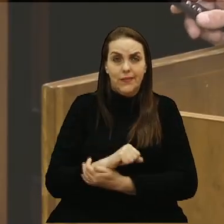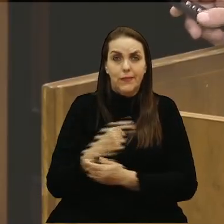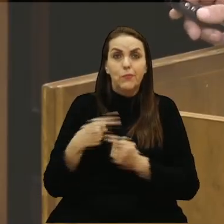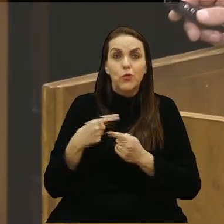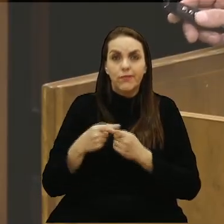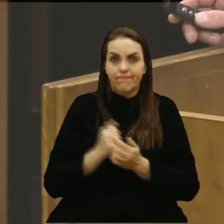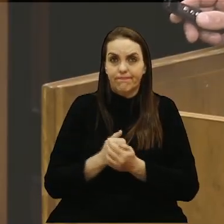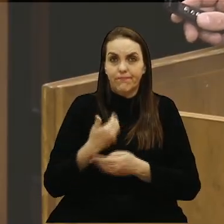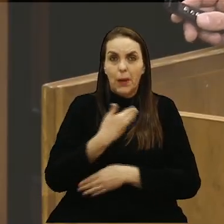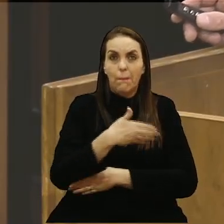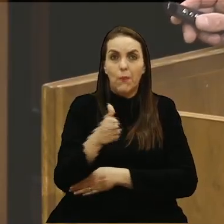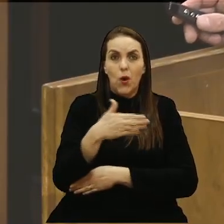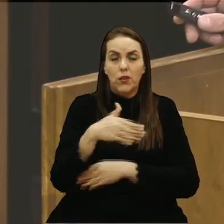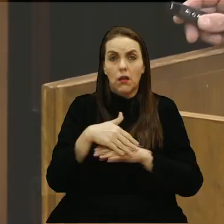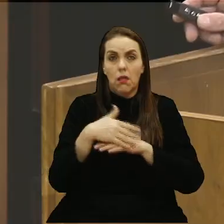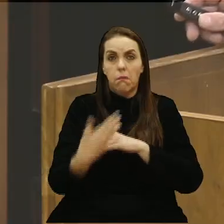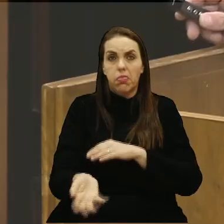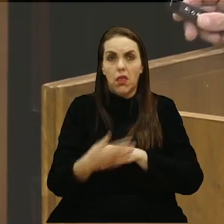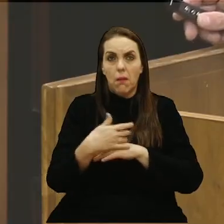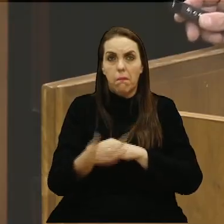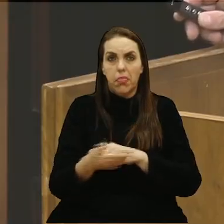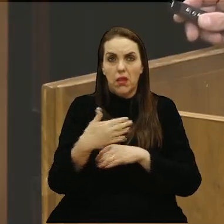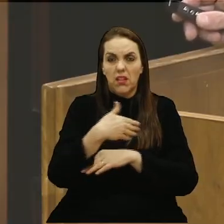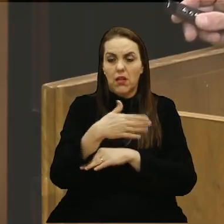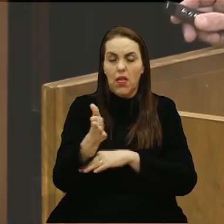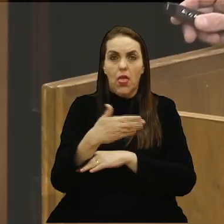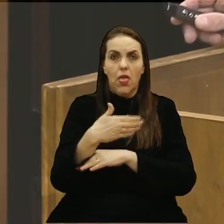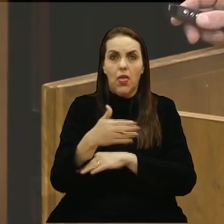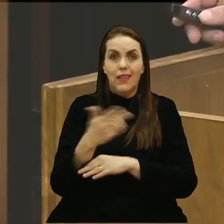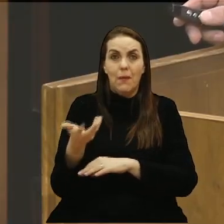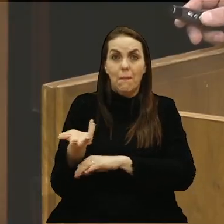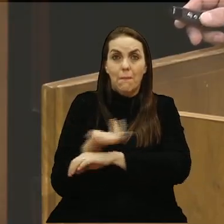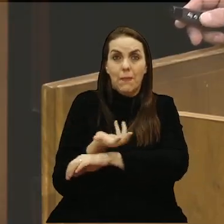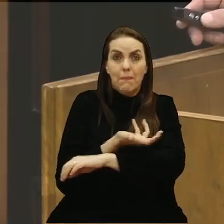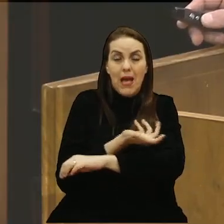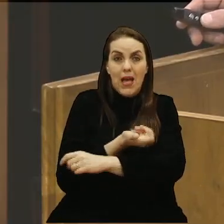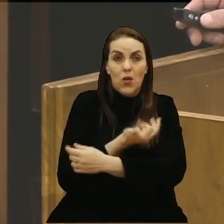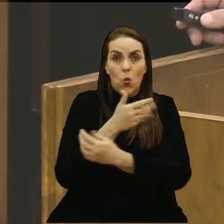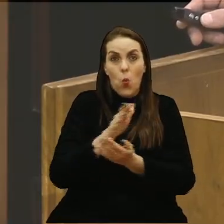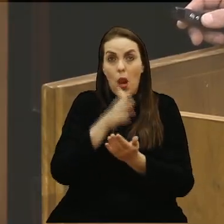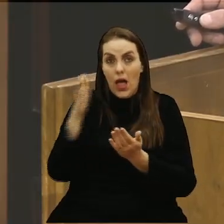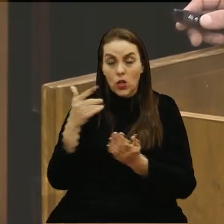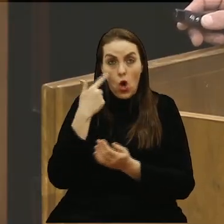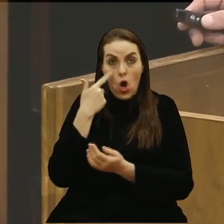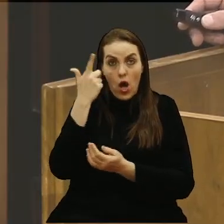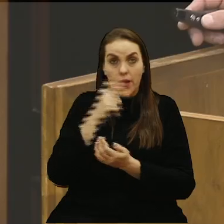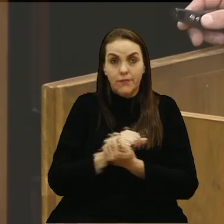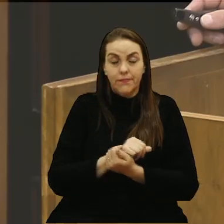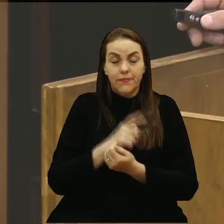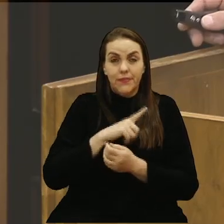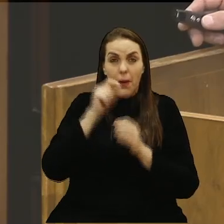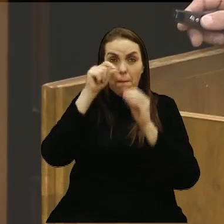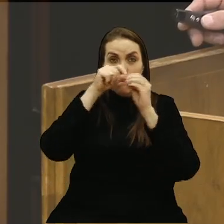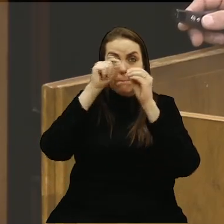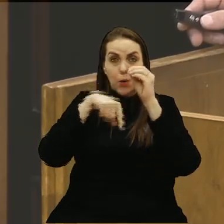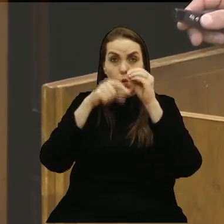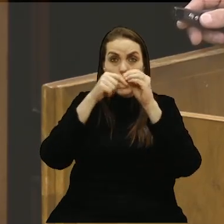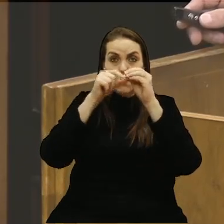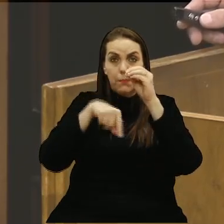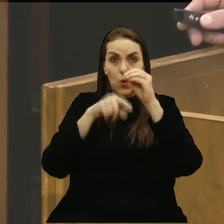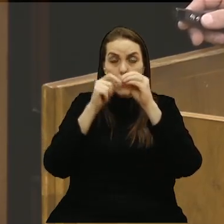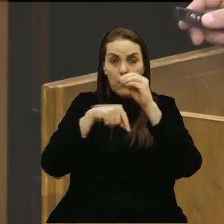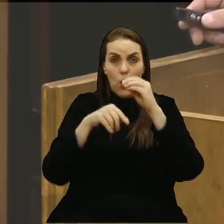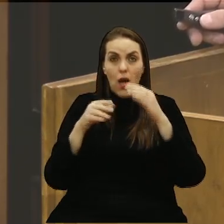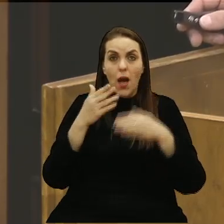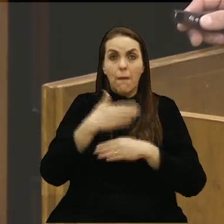portas estão caindo, tem que trocar. Tem um mato do lado dessa UBS aí. Olha ali, ó. Além das goteiras, olha embaixo das